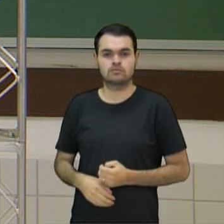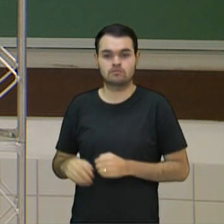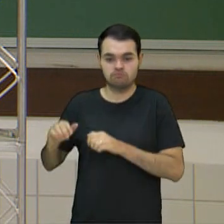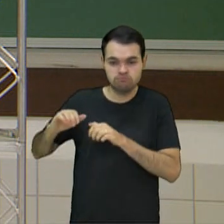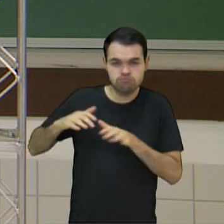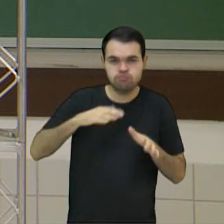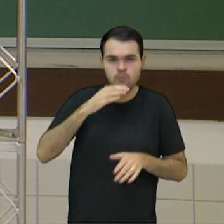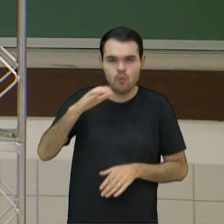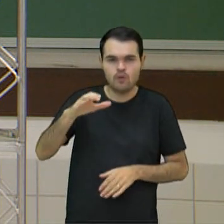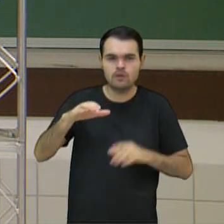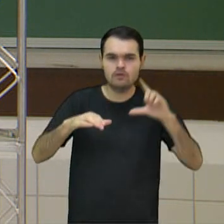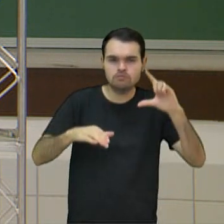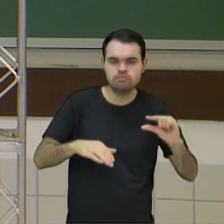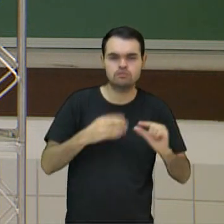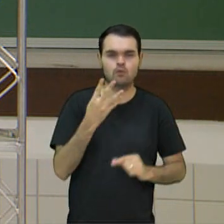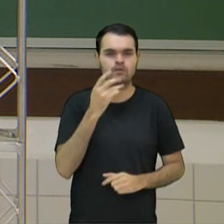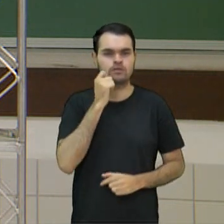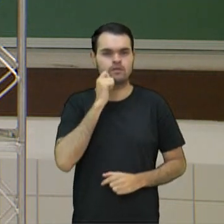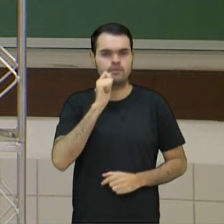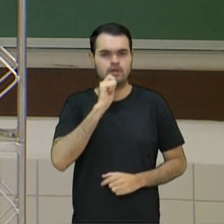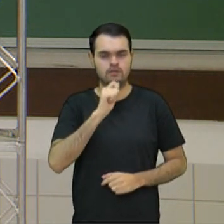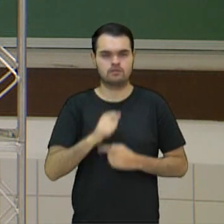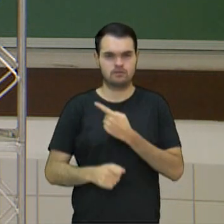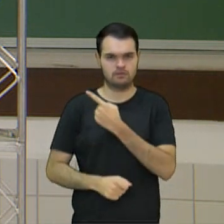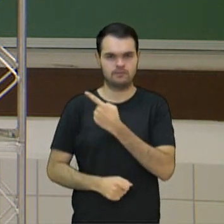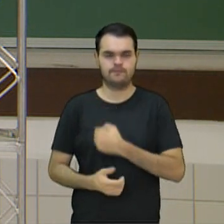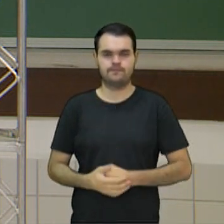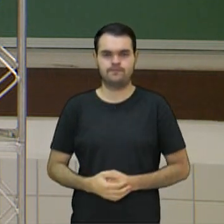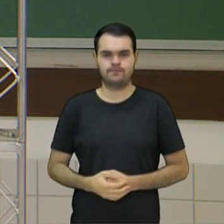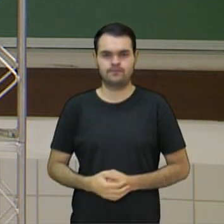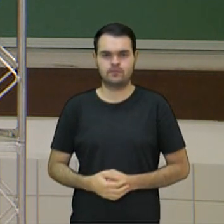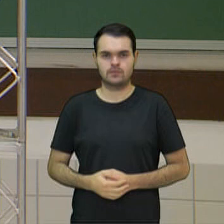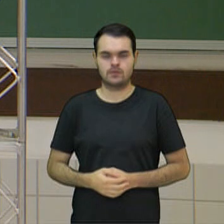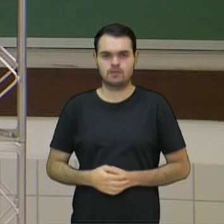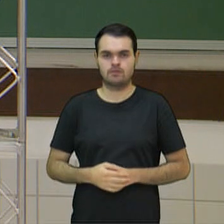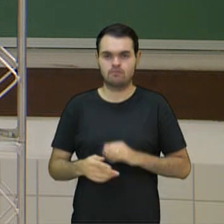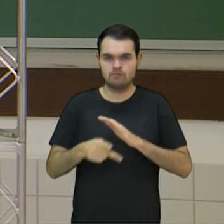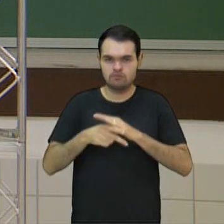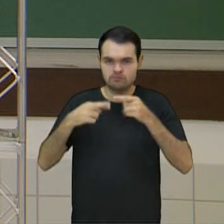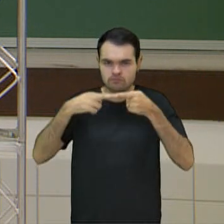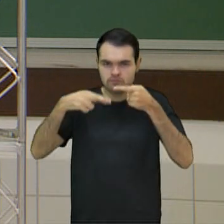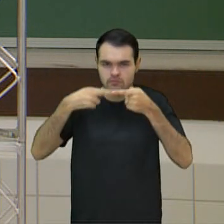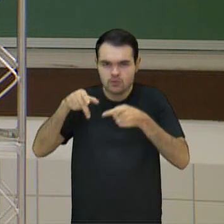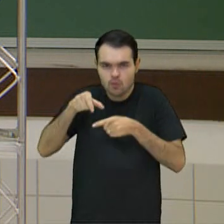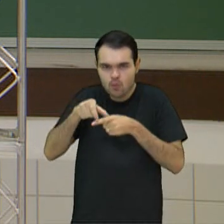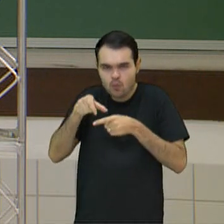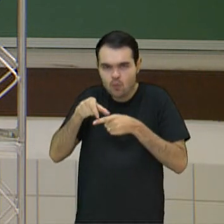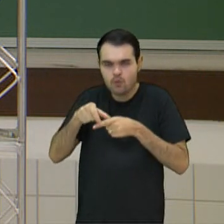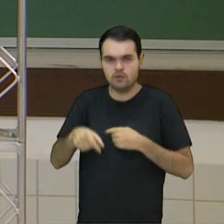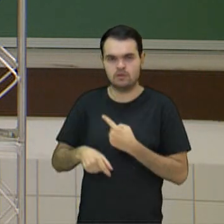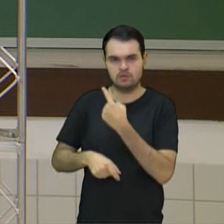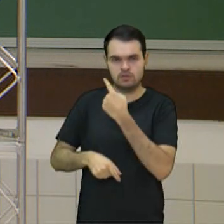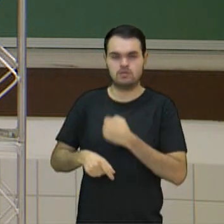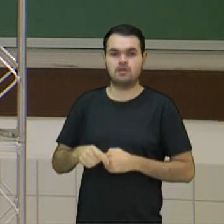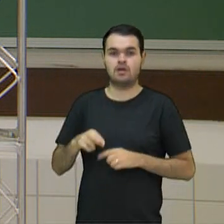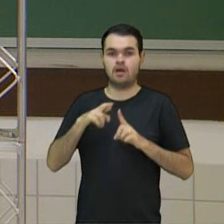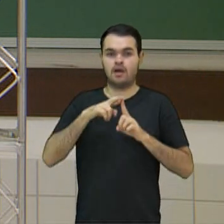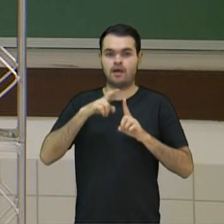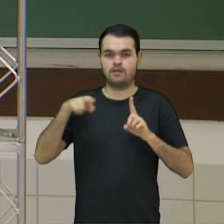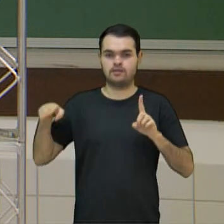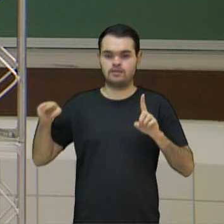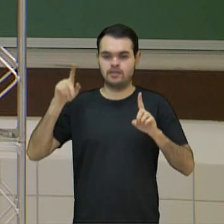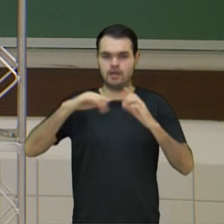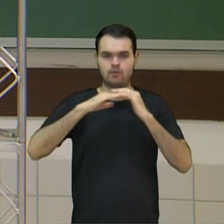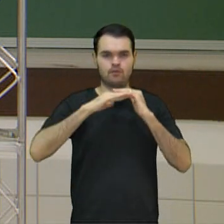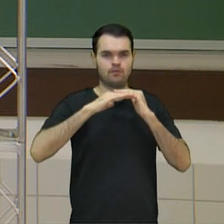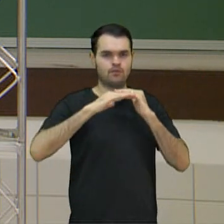amperes. Então, lembrando aqui que, no caso do resistor ôhmico, né, a resistência é sempre uma